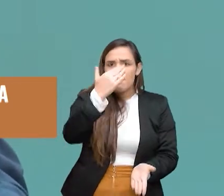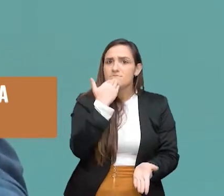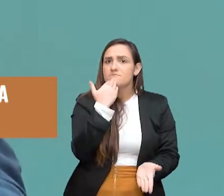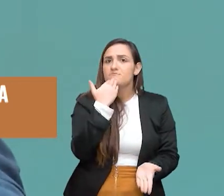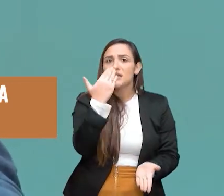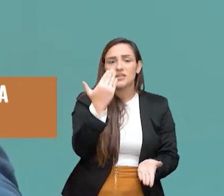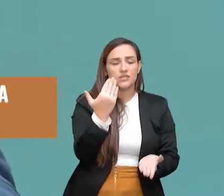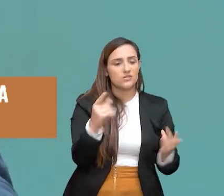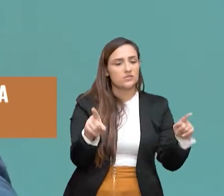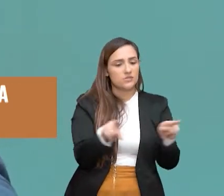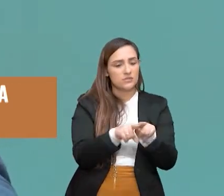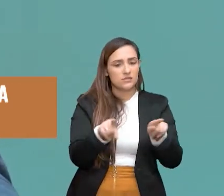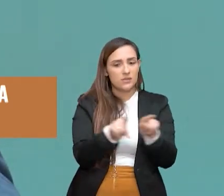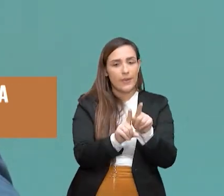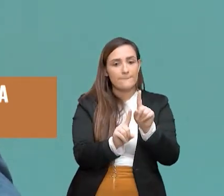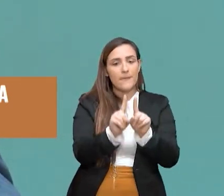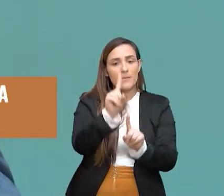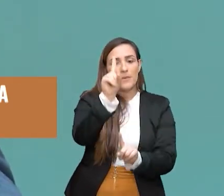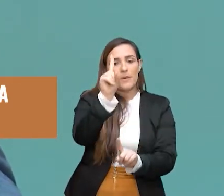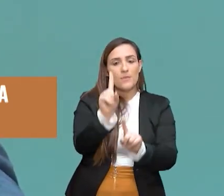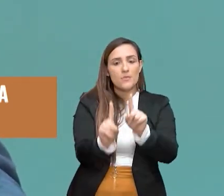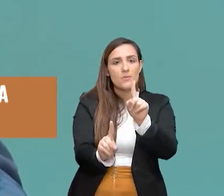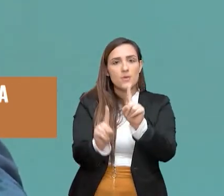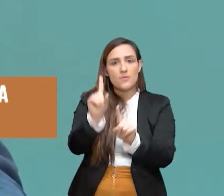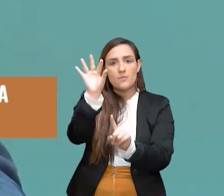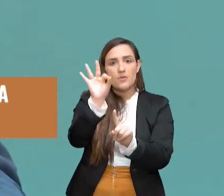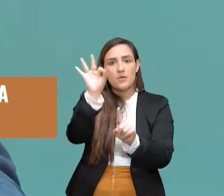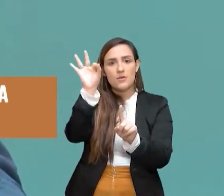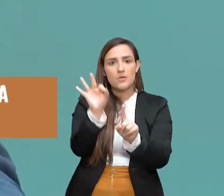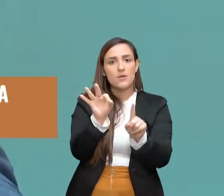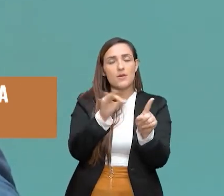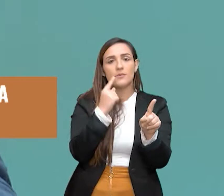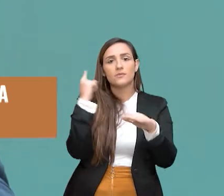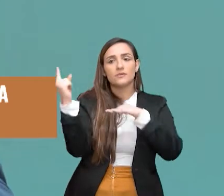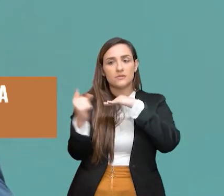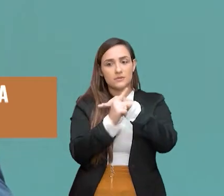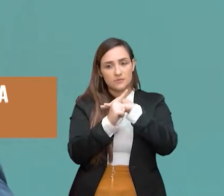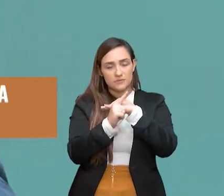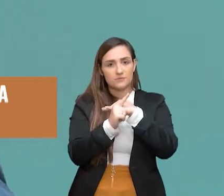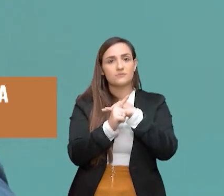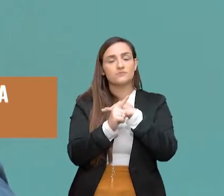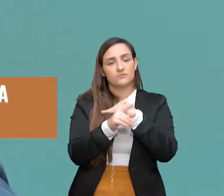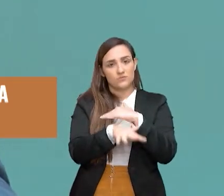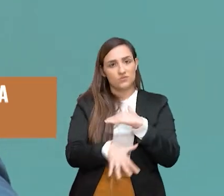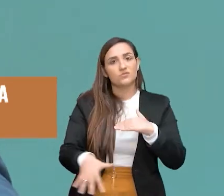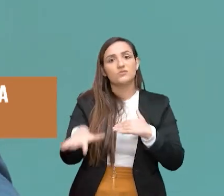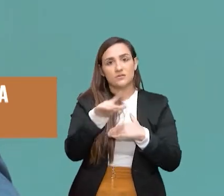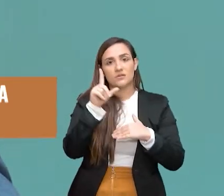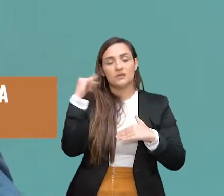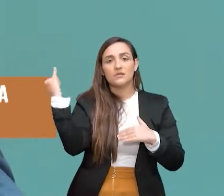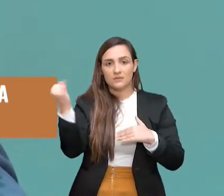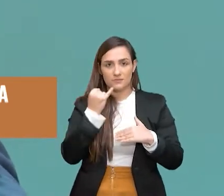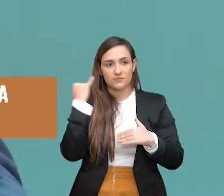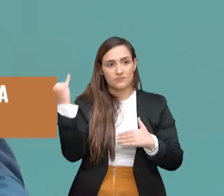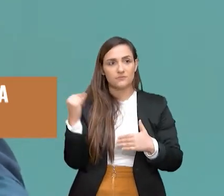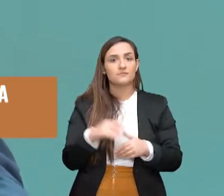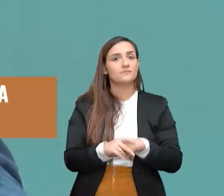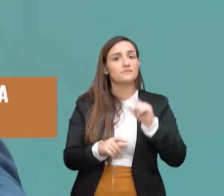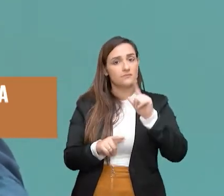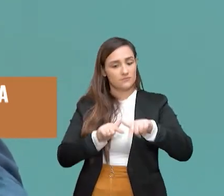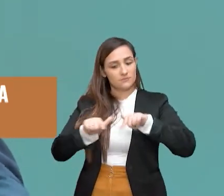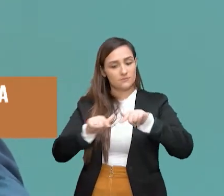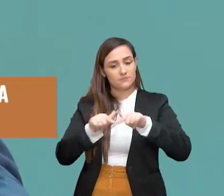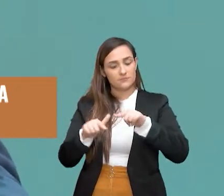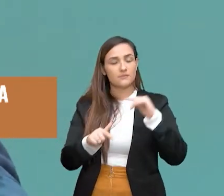petições e de estatísticas de atendimento ligadas à temática coletiva. Então isso também é importante, eu acho que